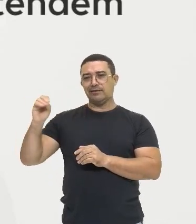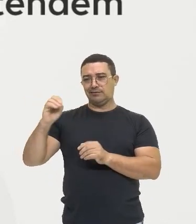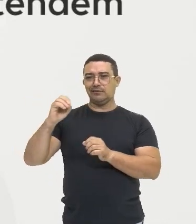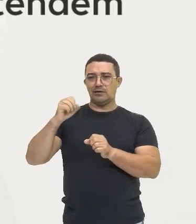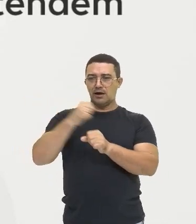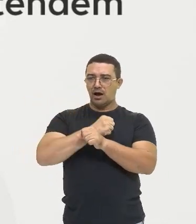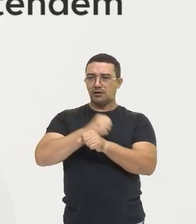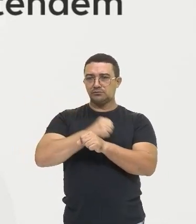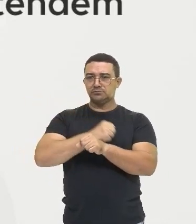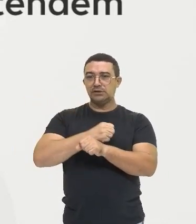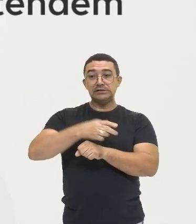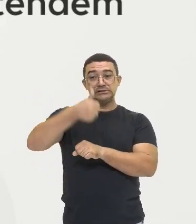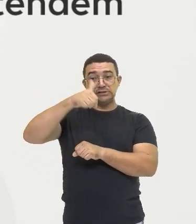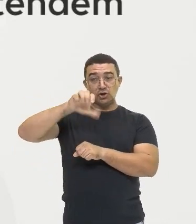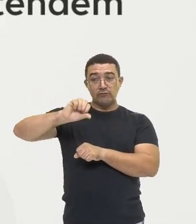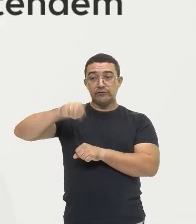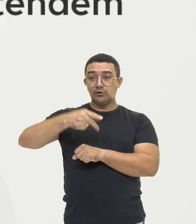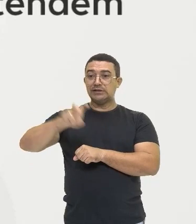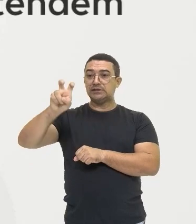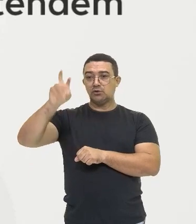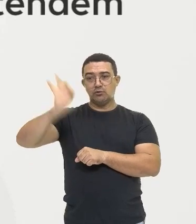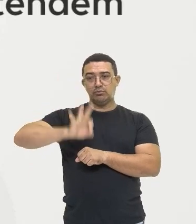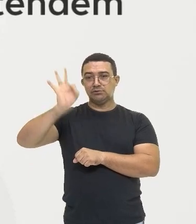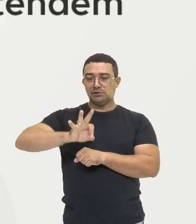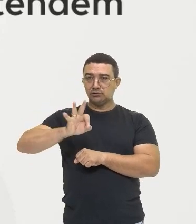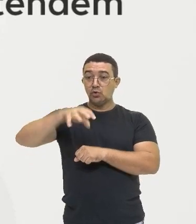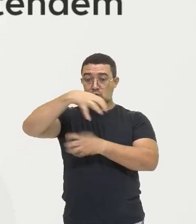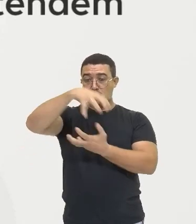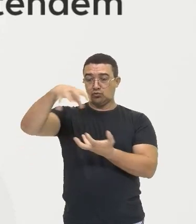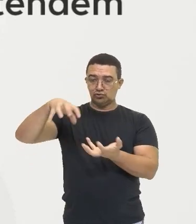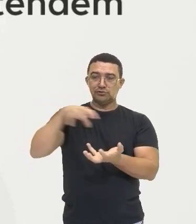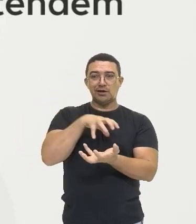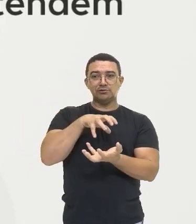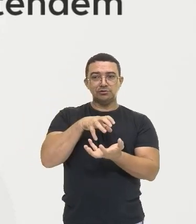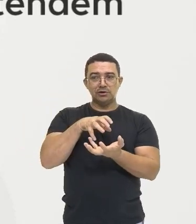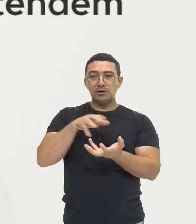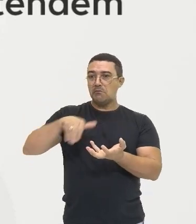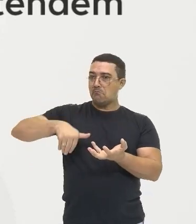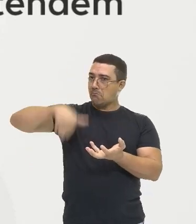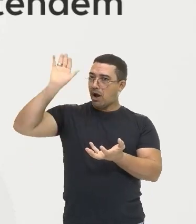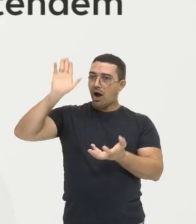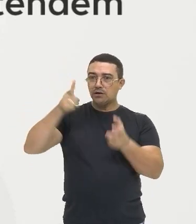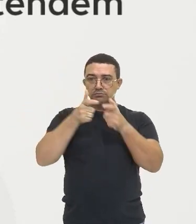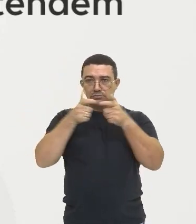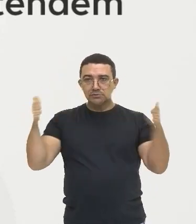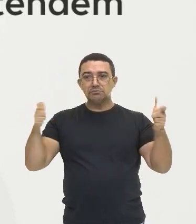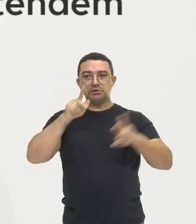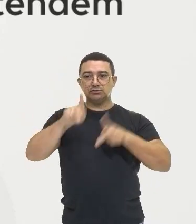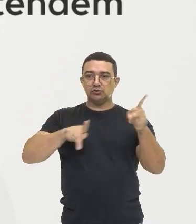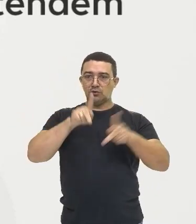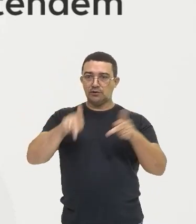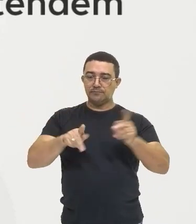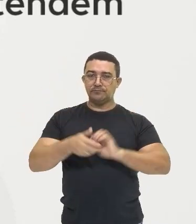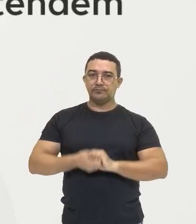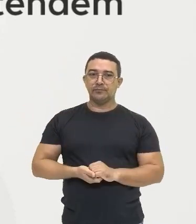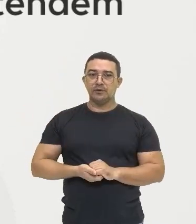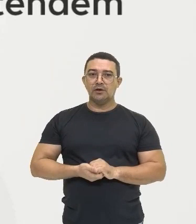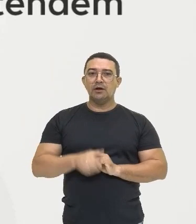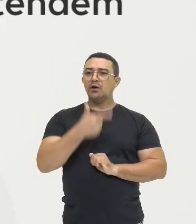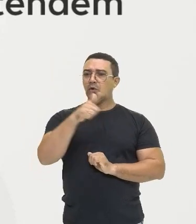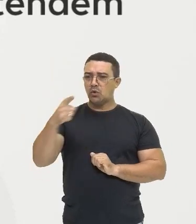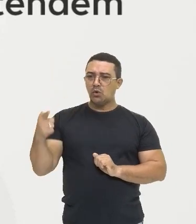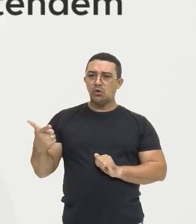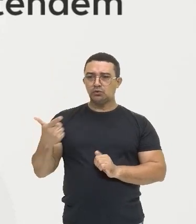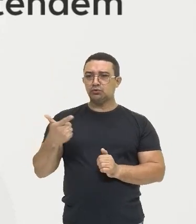19,5%. Então, é um continente com maior quantitativo, com maior crescimento, populacional. Em outros continentes, a gente vai ter uma